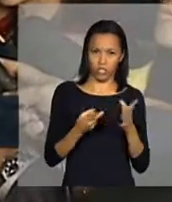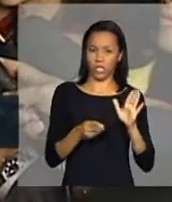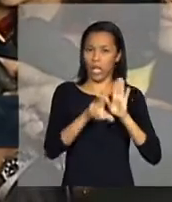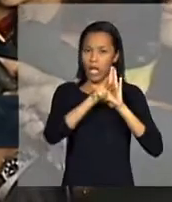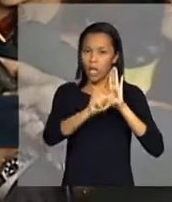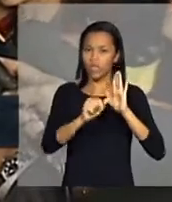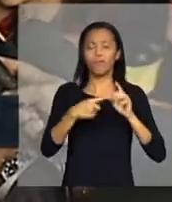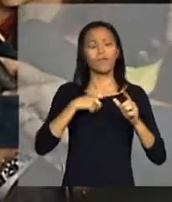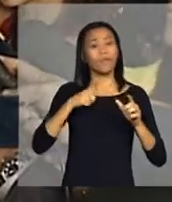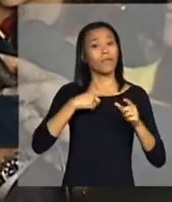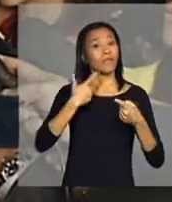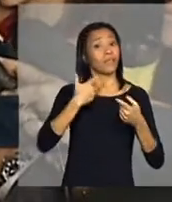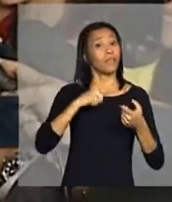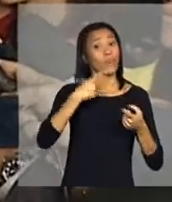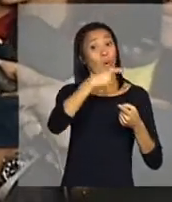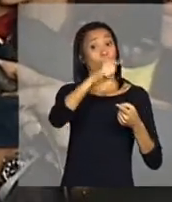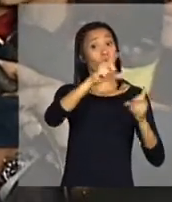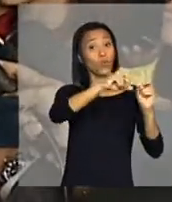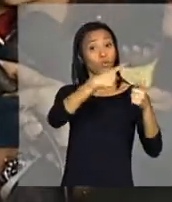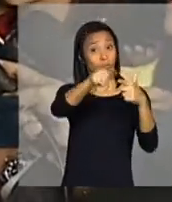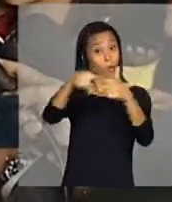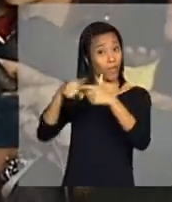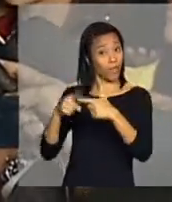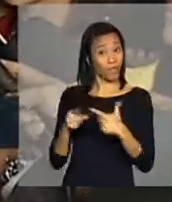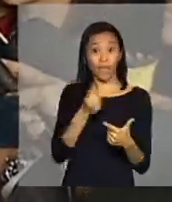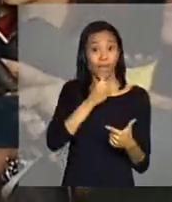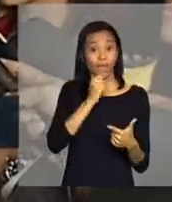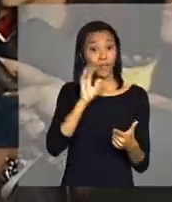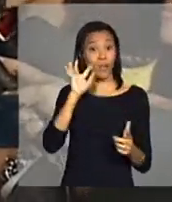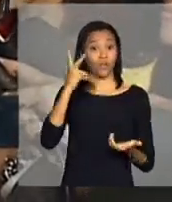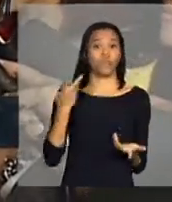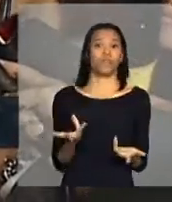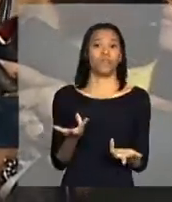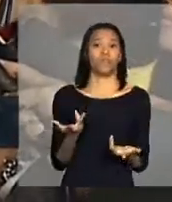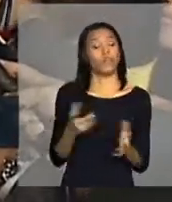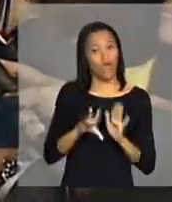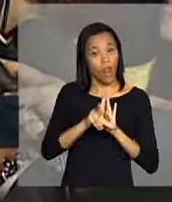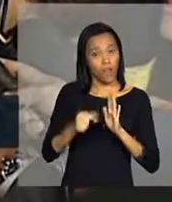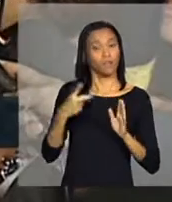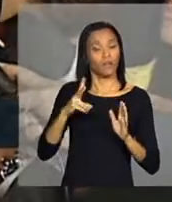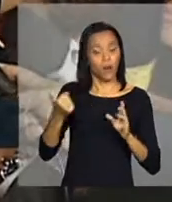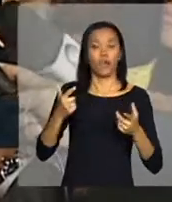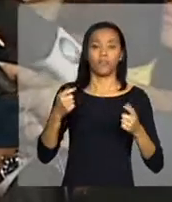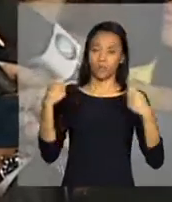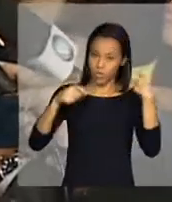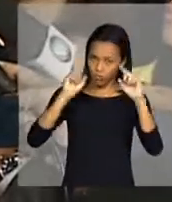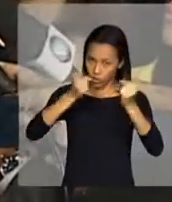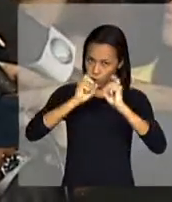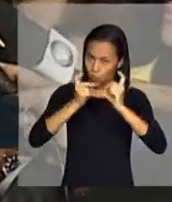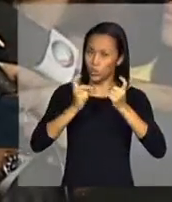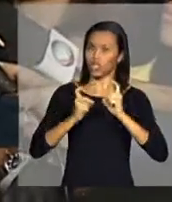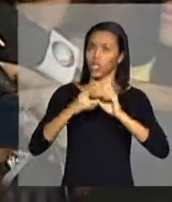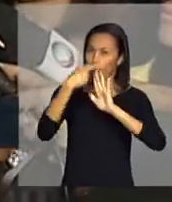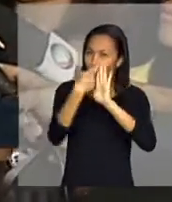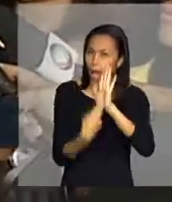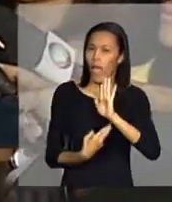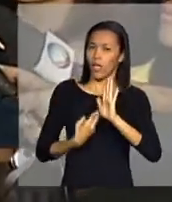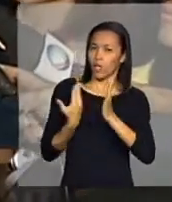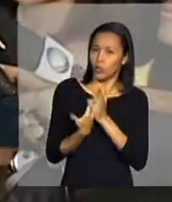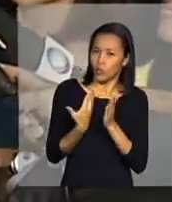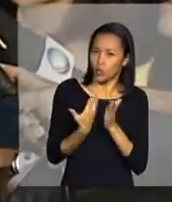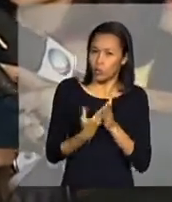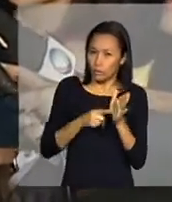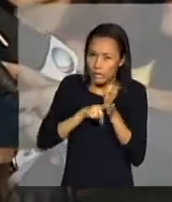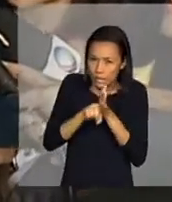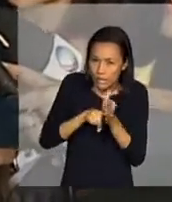de outros problemas que estão bem perto de nós e que não são resolvidos. Né? Eu acho que a lei tem que ser discutida com racionalidade, com critério, com estudos